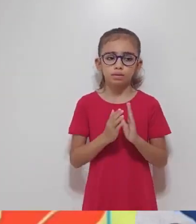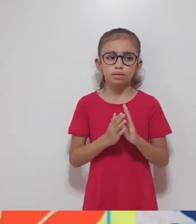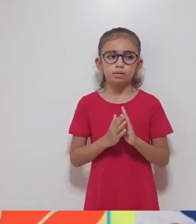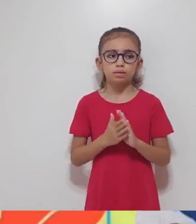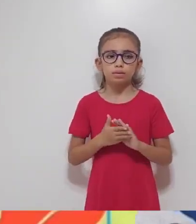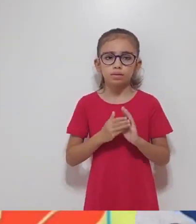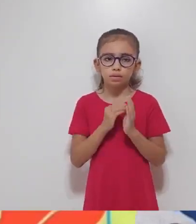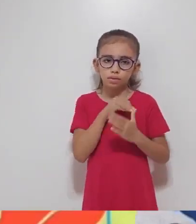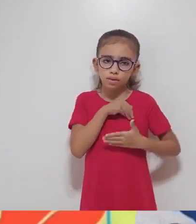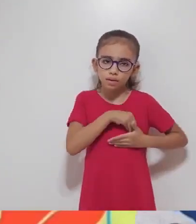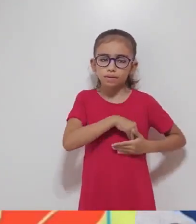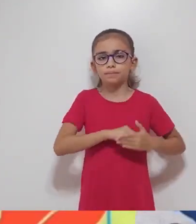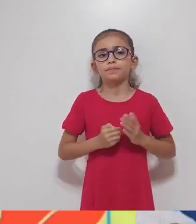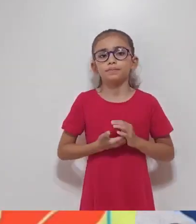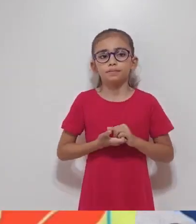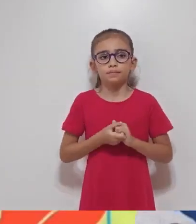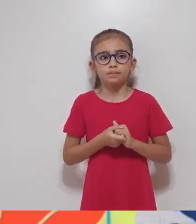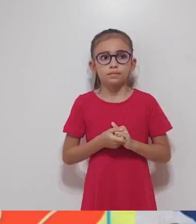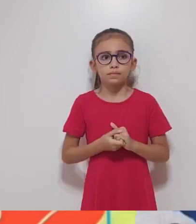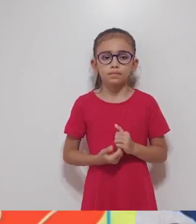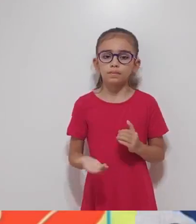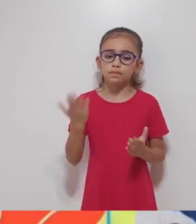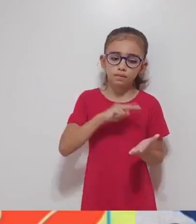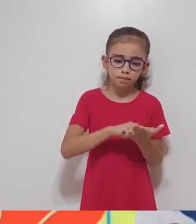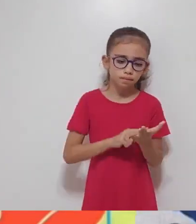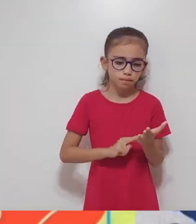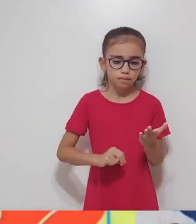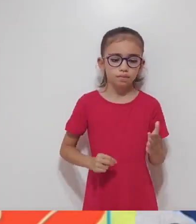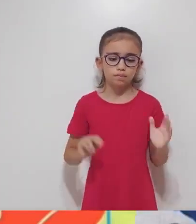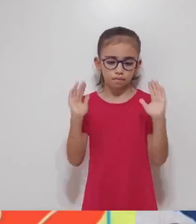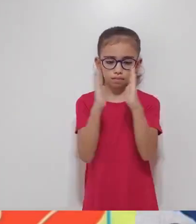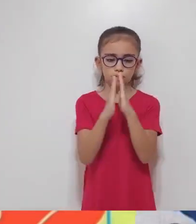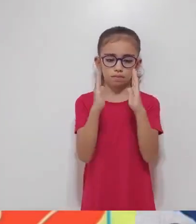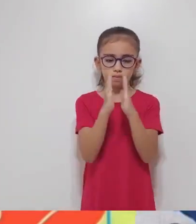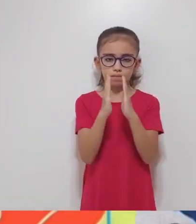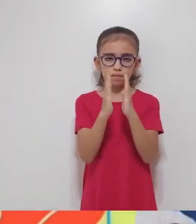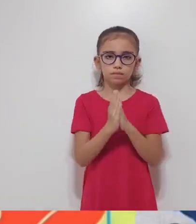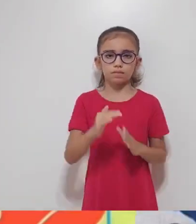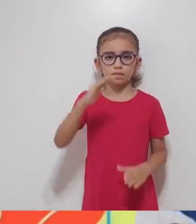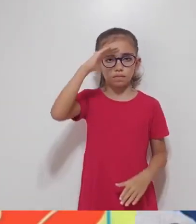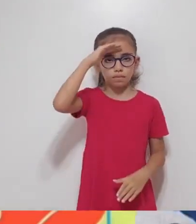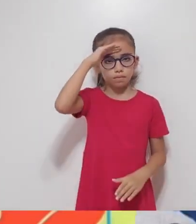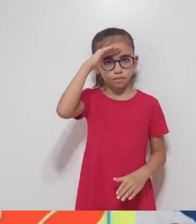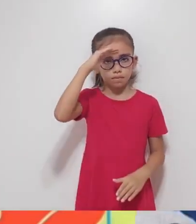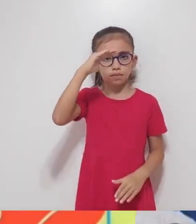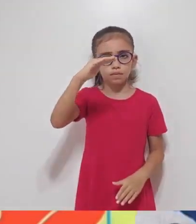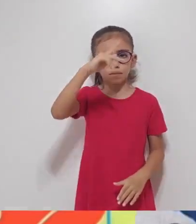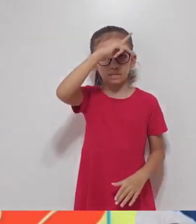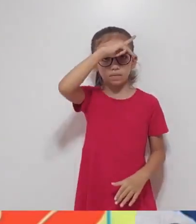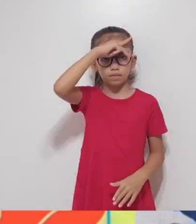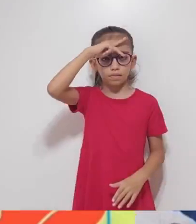essa palavra no coração. Vamos ler? Todo mundo junto? A oração de uma